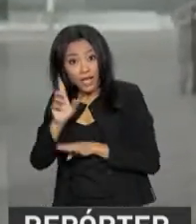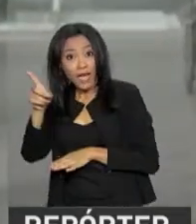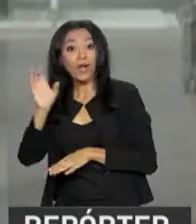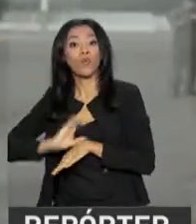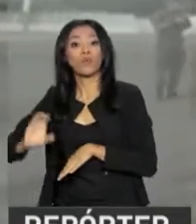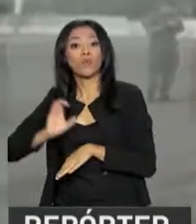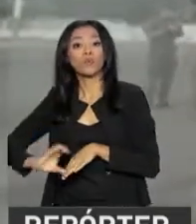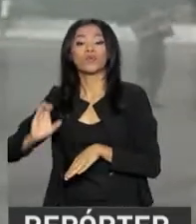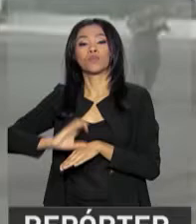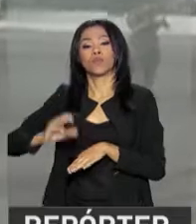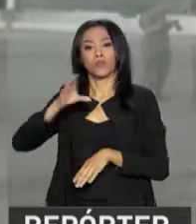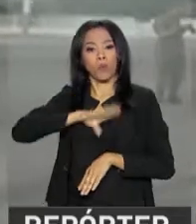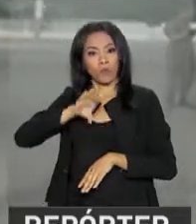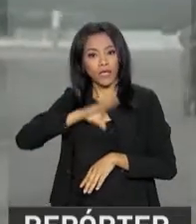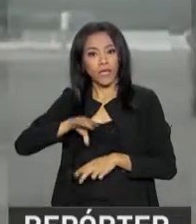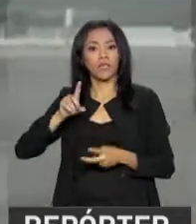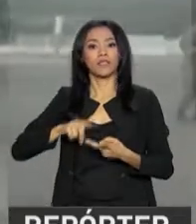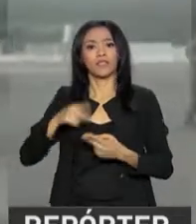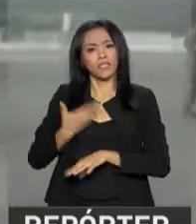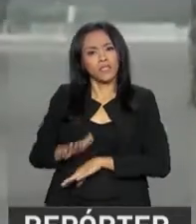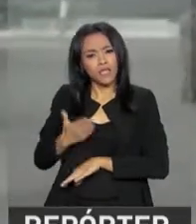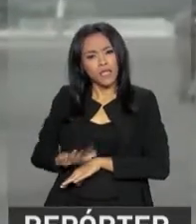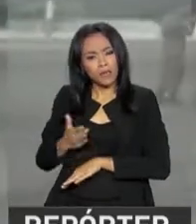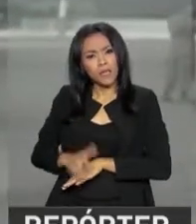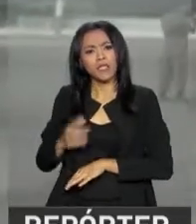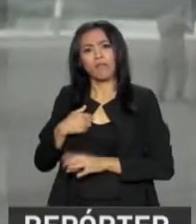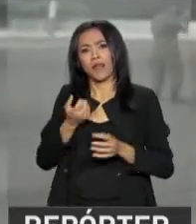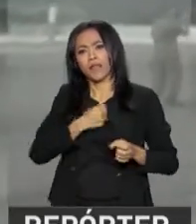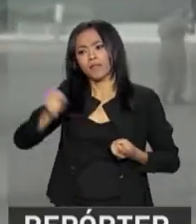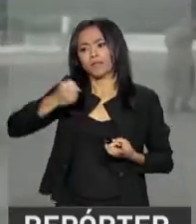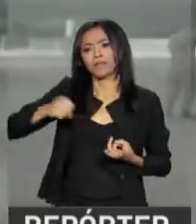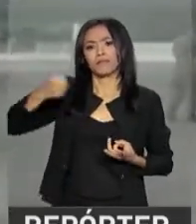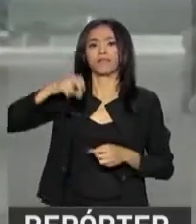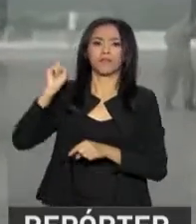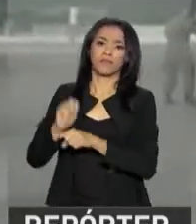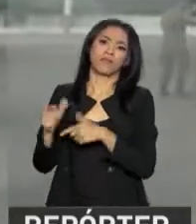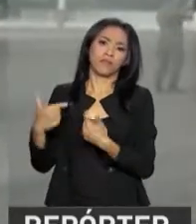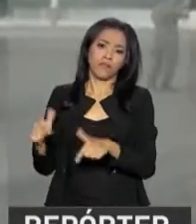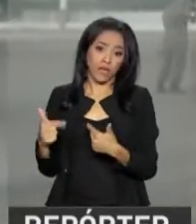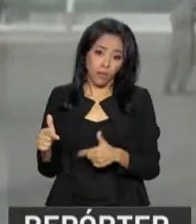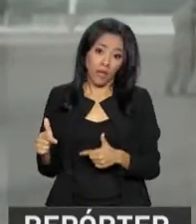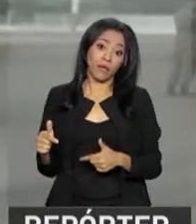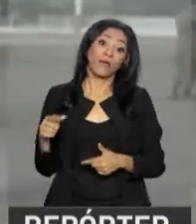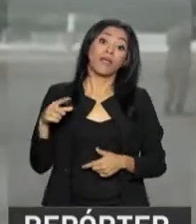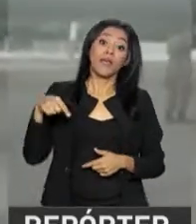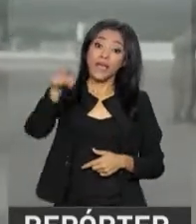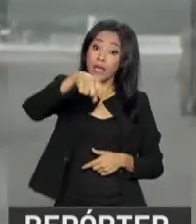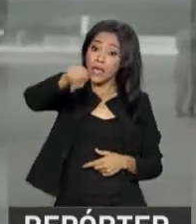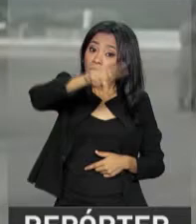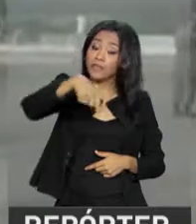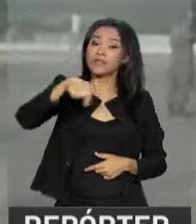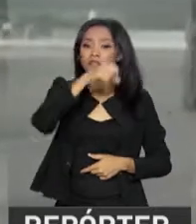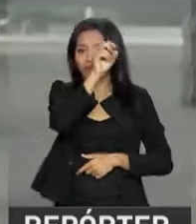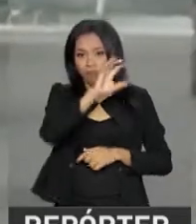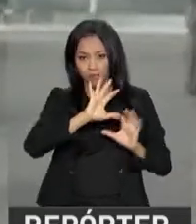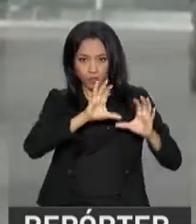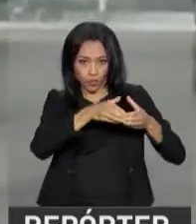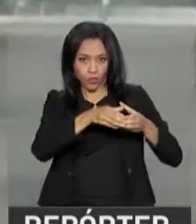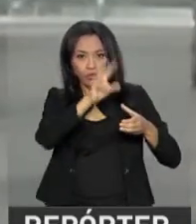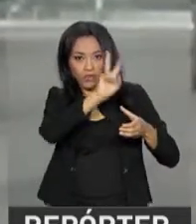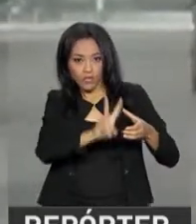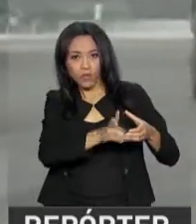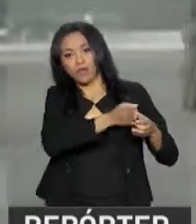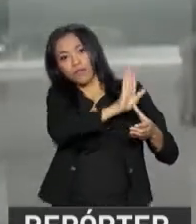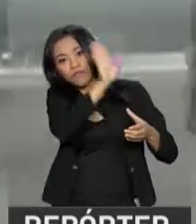portuguesa e de capacitação técnica para ingressarem no mercado de trabalho. Os venezuelanos que estão imigrando para São Paulo são, em